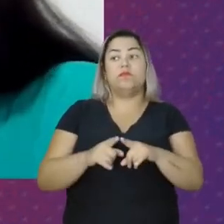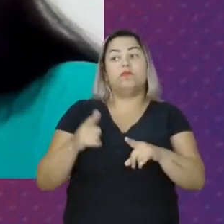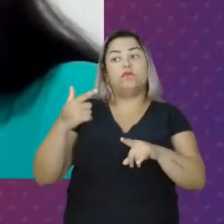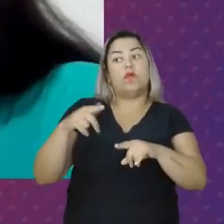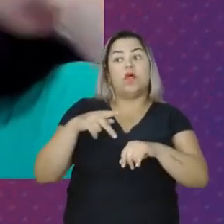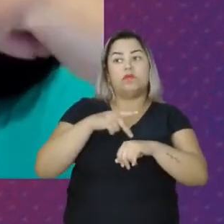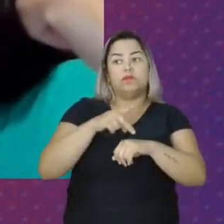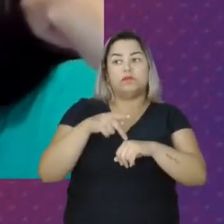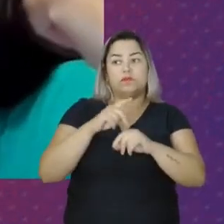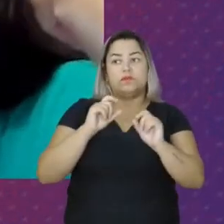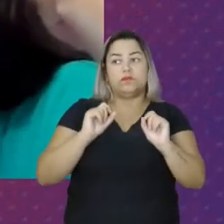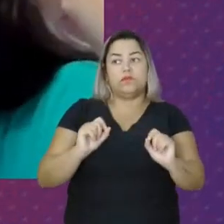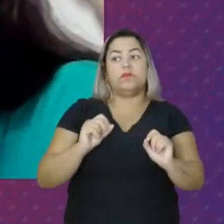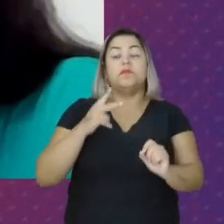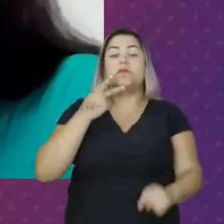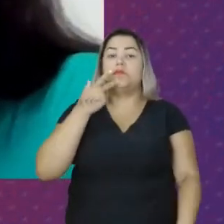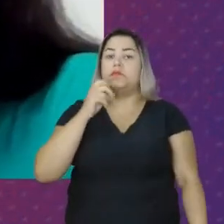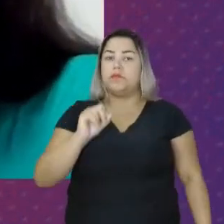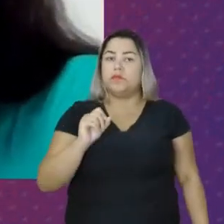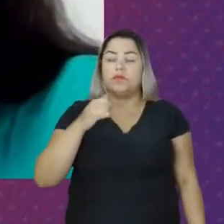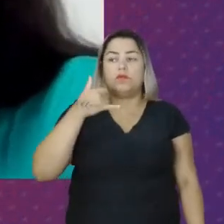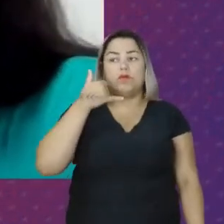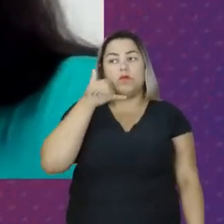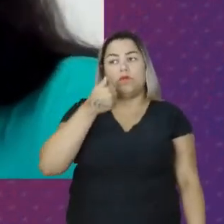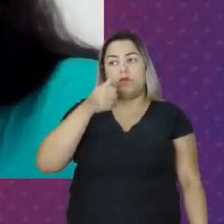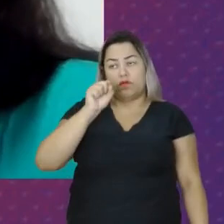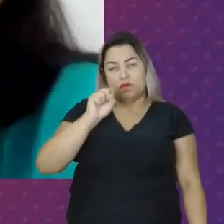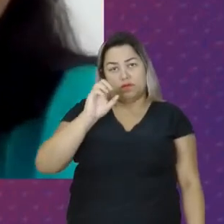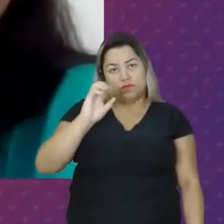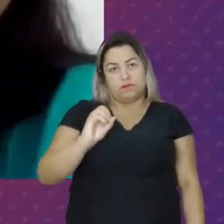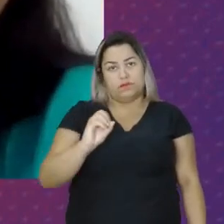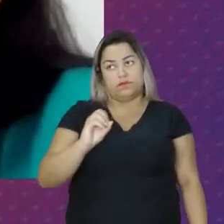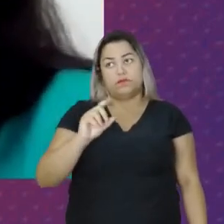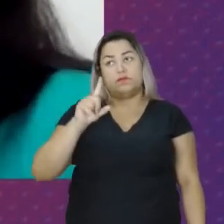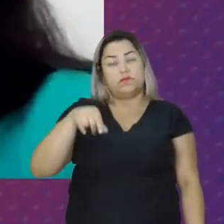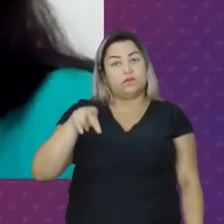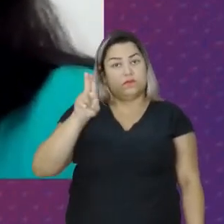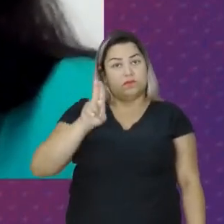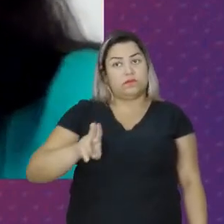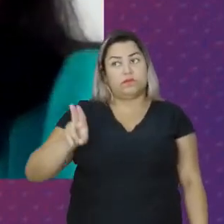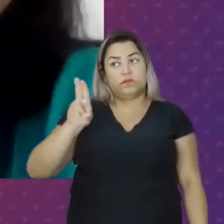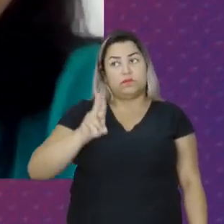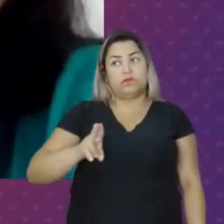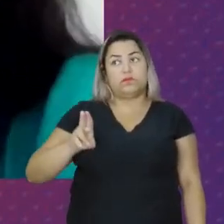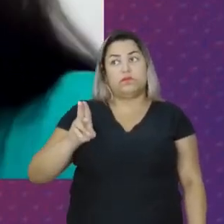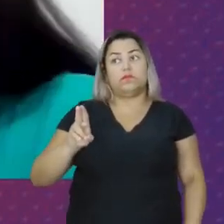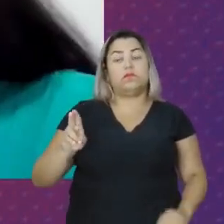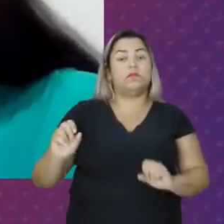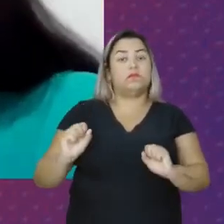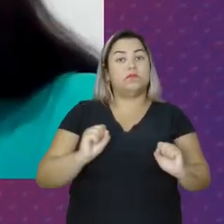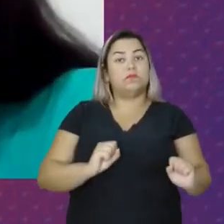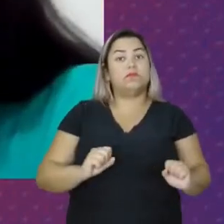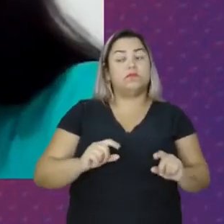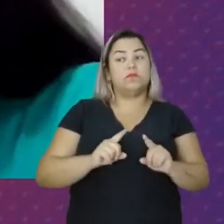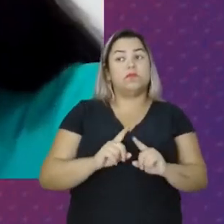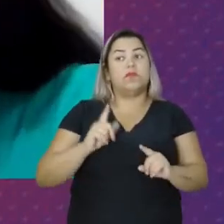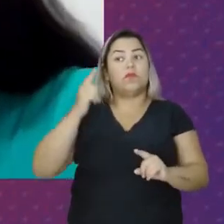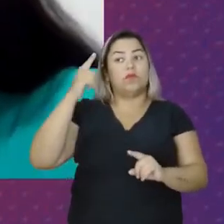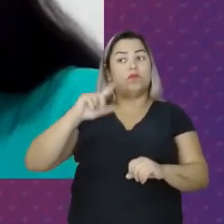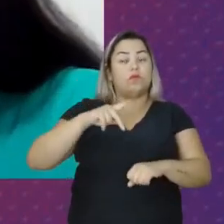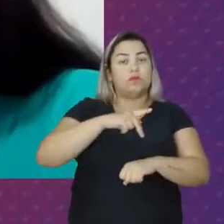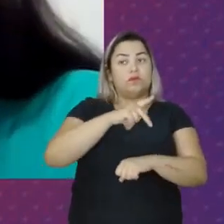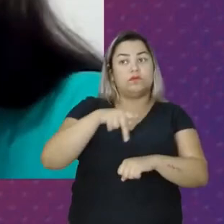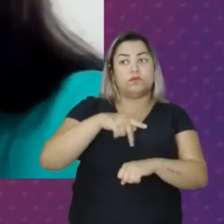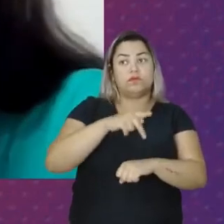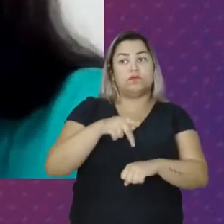Exteriores, para o Ligue 180 também ser utilizado e poder atender em outros